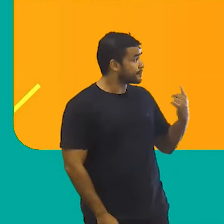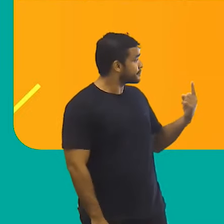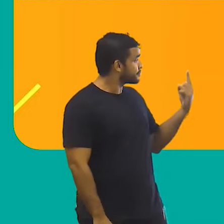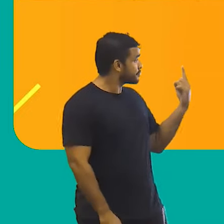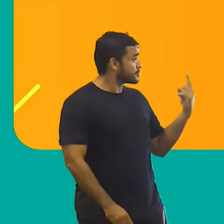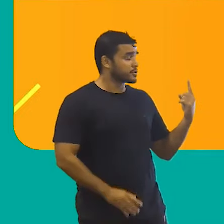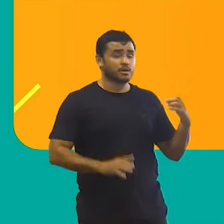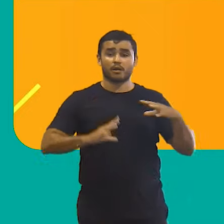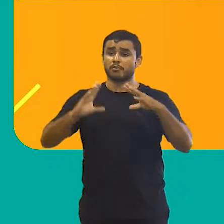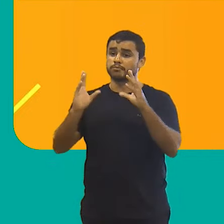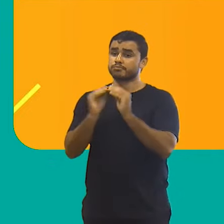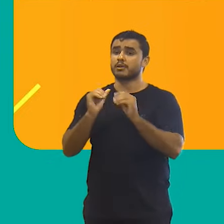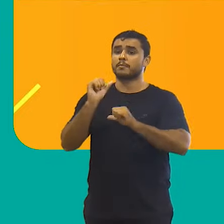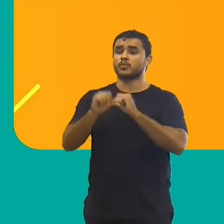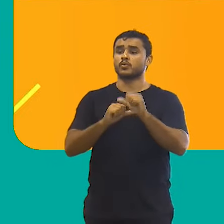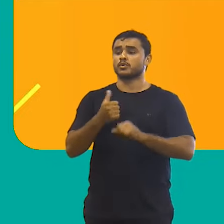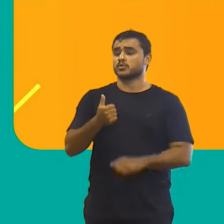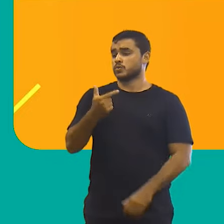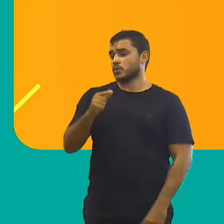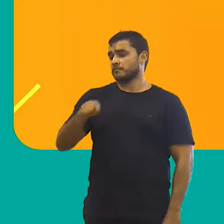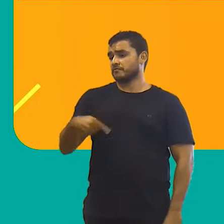quilo.